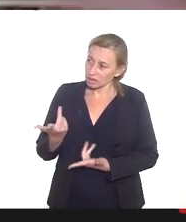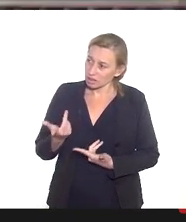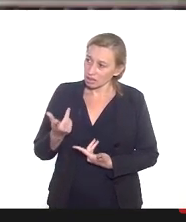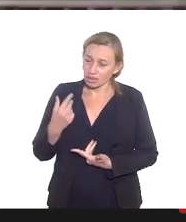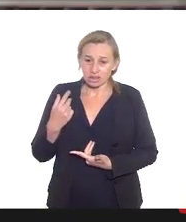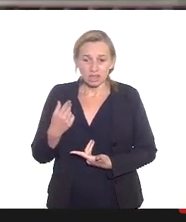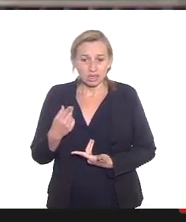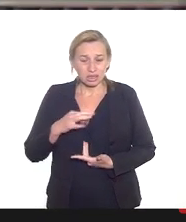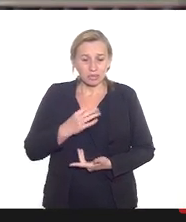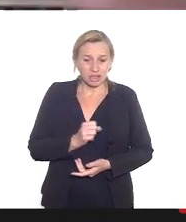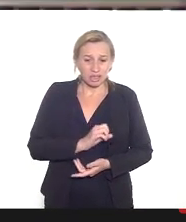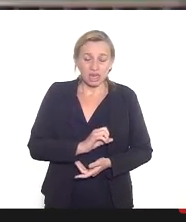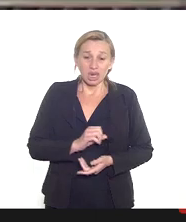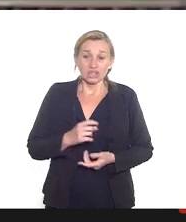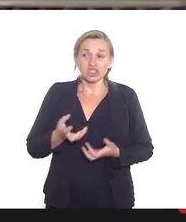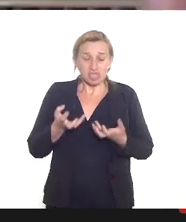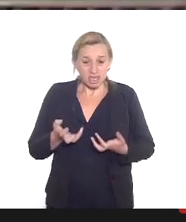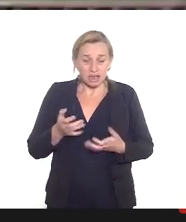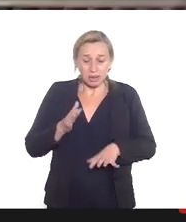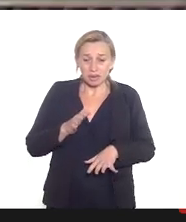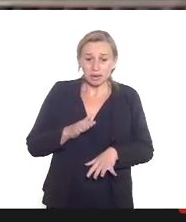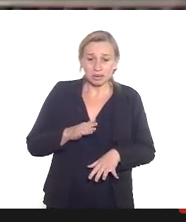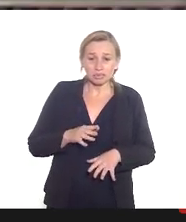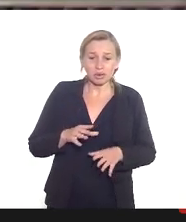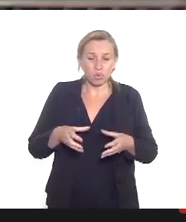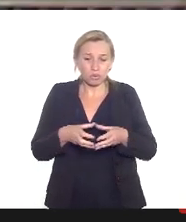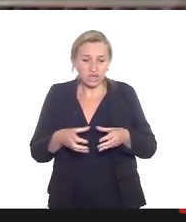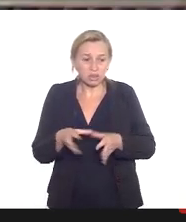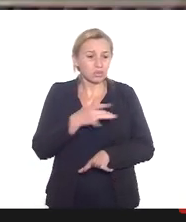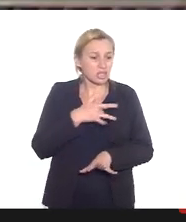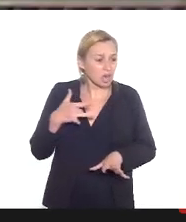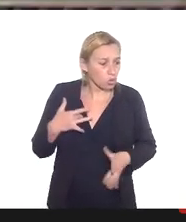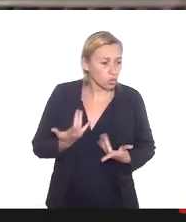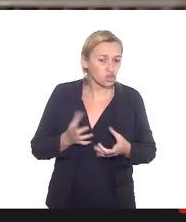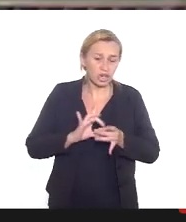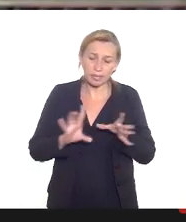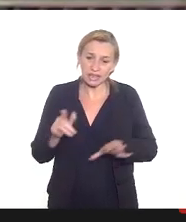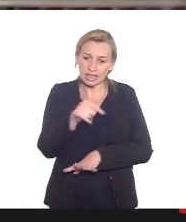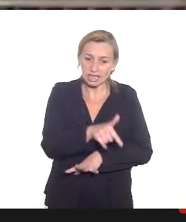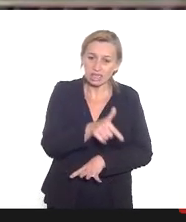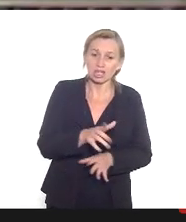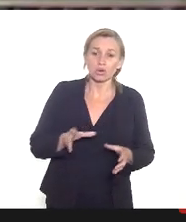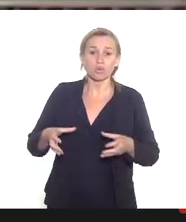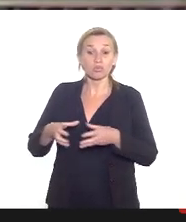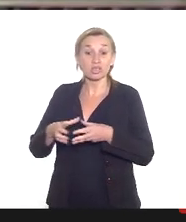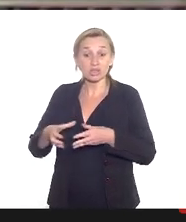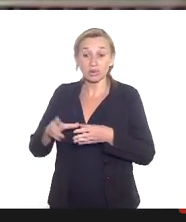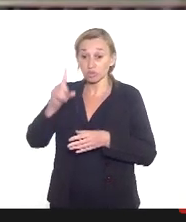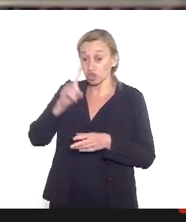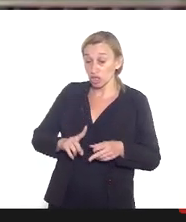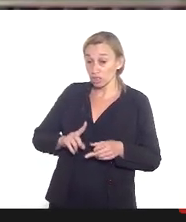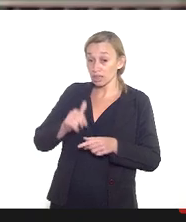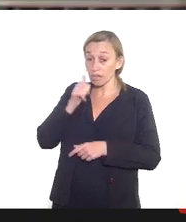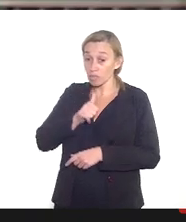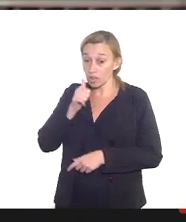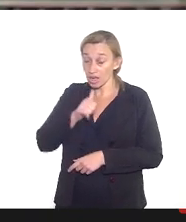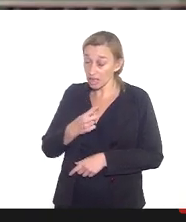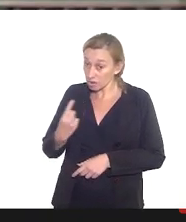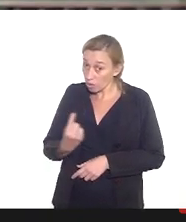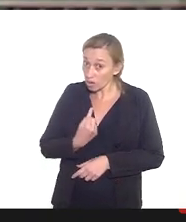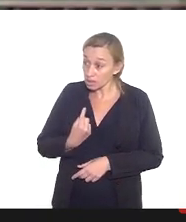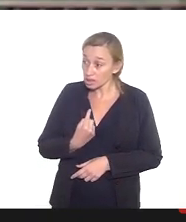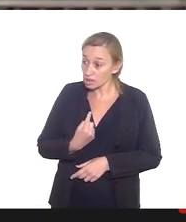insistência a gente quer inclusive tanto pela comissão de saúde tomar Liberdade aqui comissão de defesa dos direitos da mulher e a